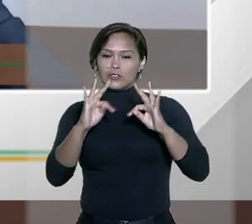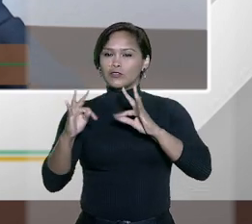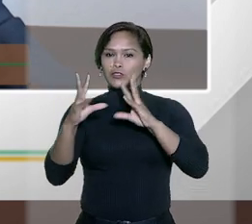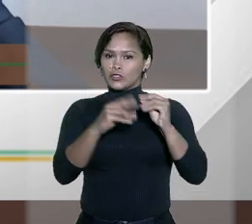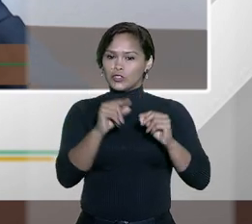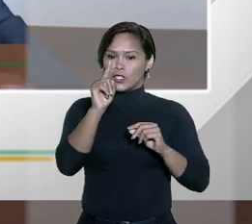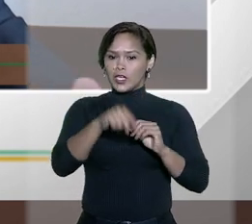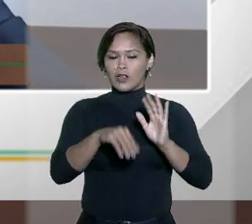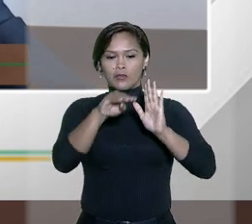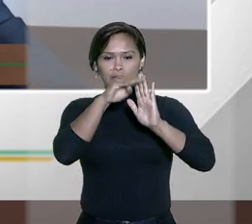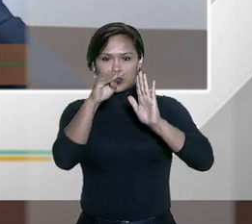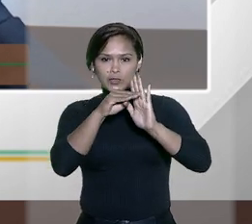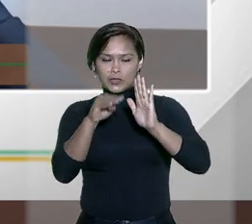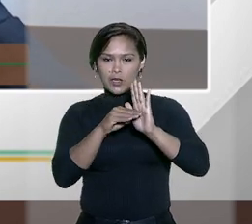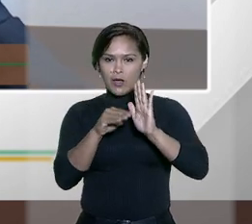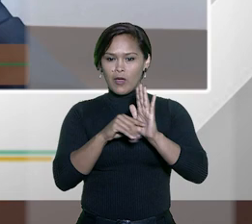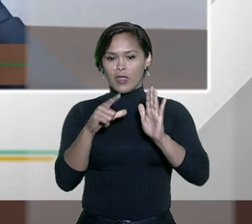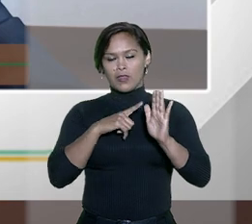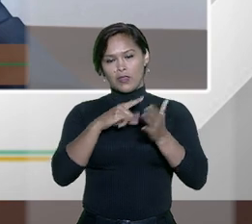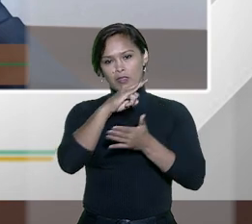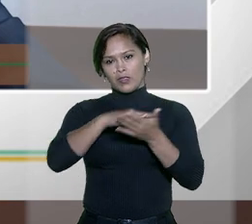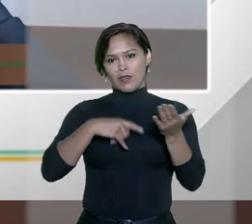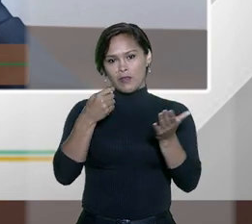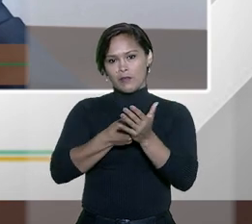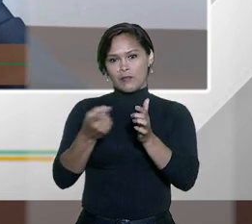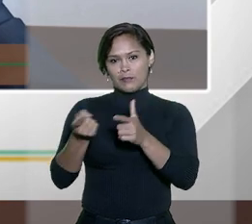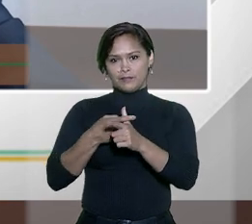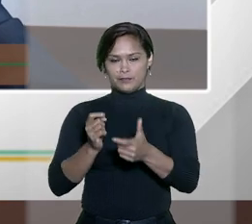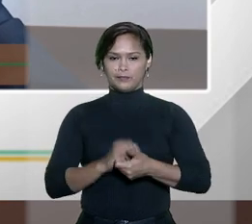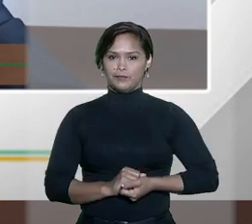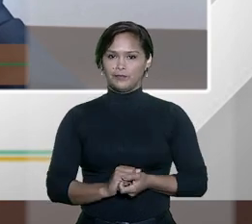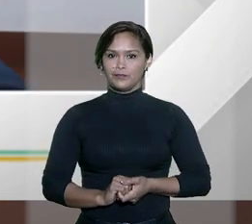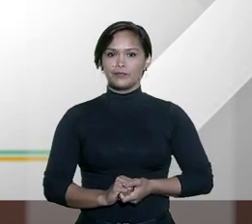aqui, são os formatos de precatório que nós temos.